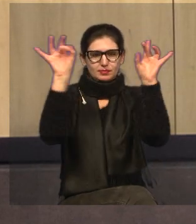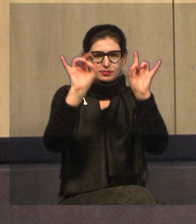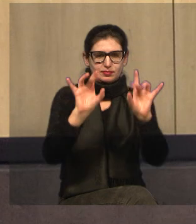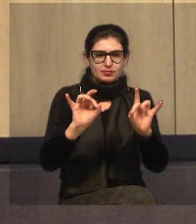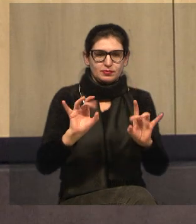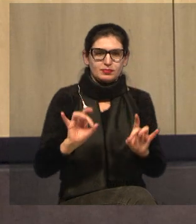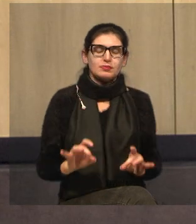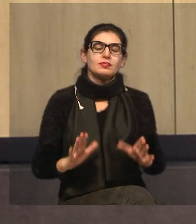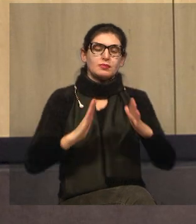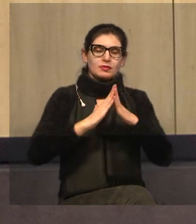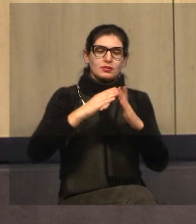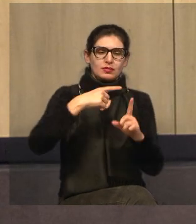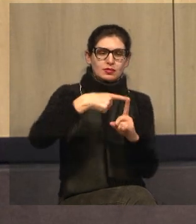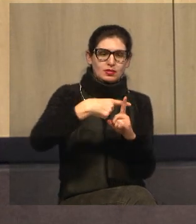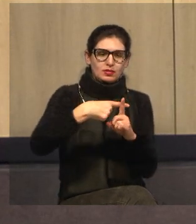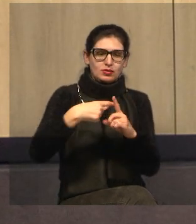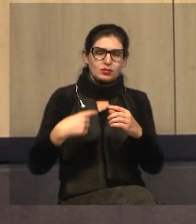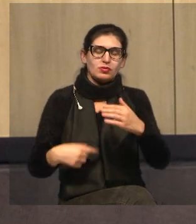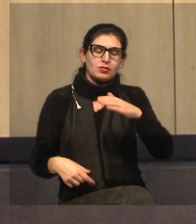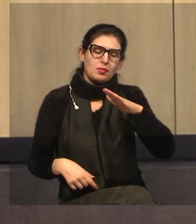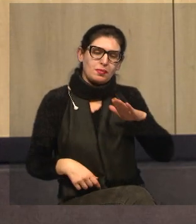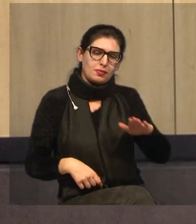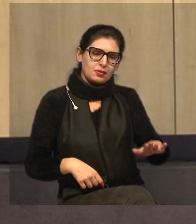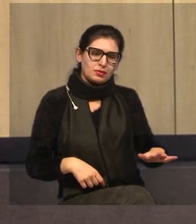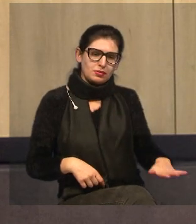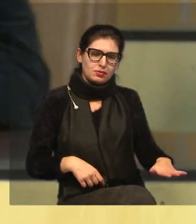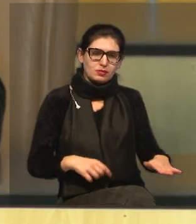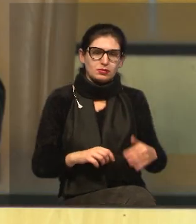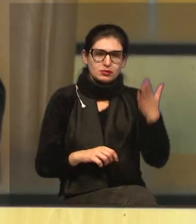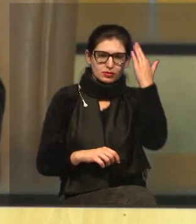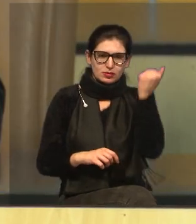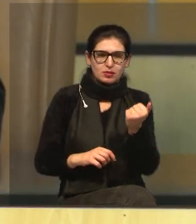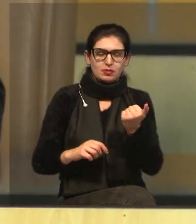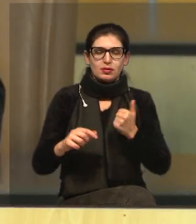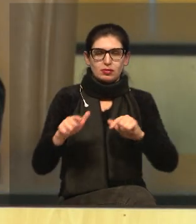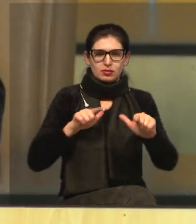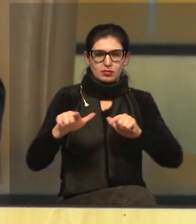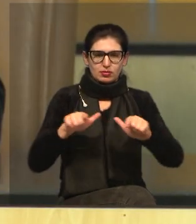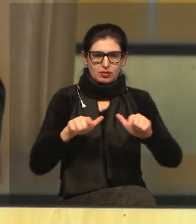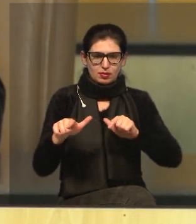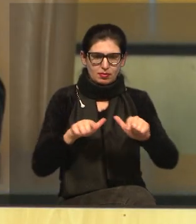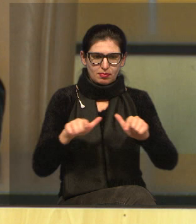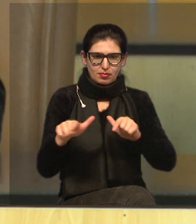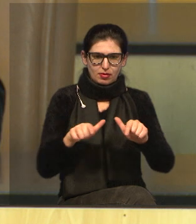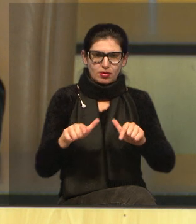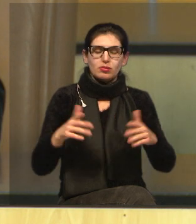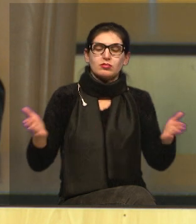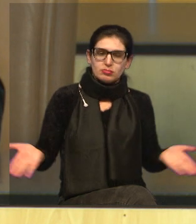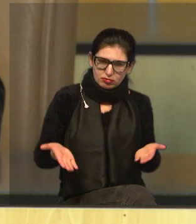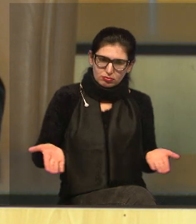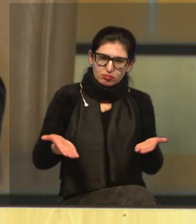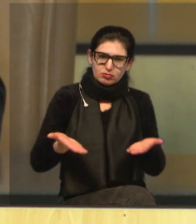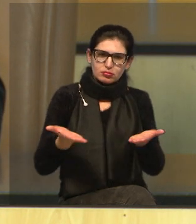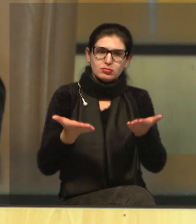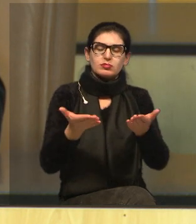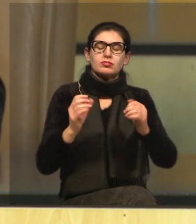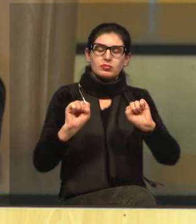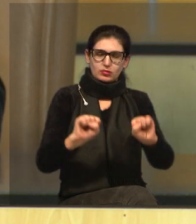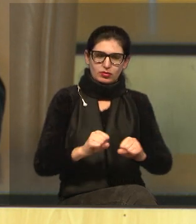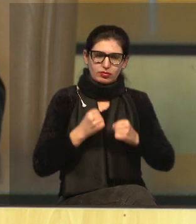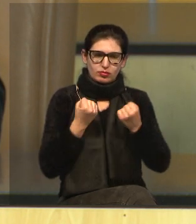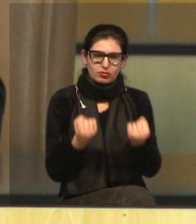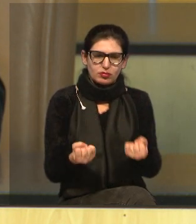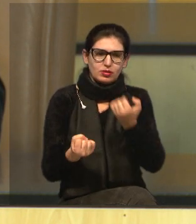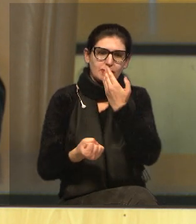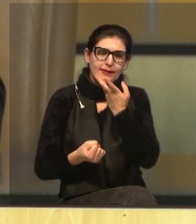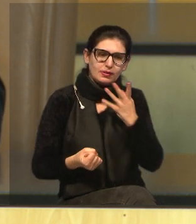do Menor, que a gente sabe que tem um trabalho muito ativo em prol da defesa do direito da criança e do